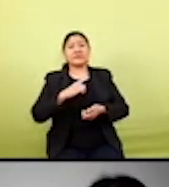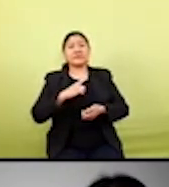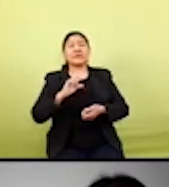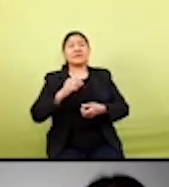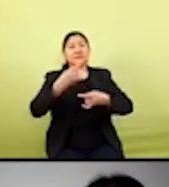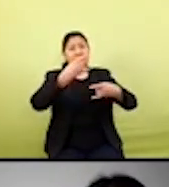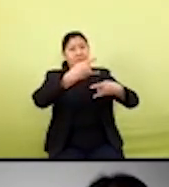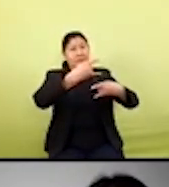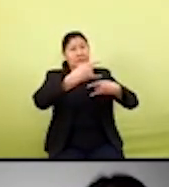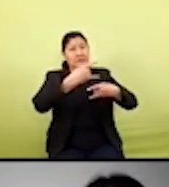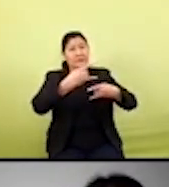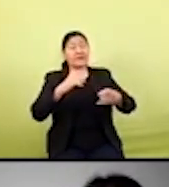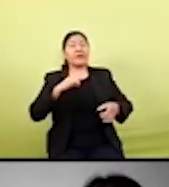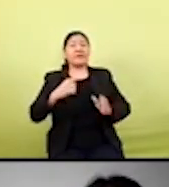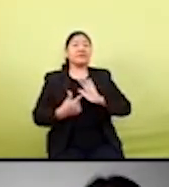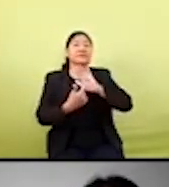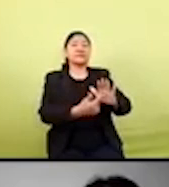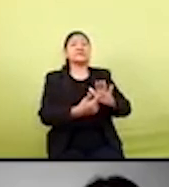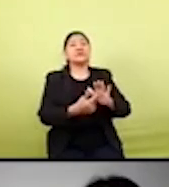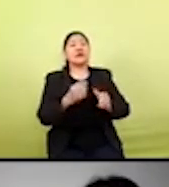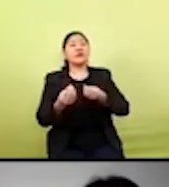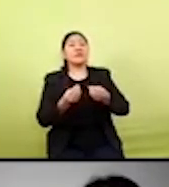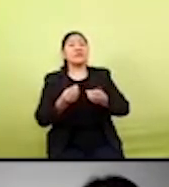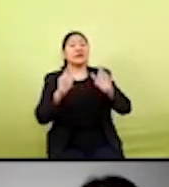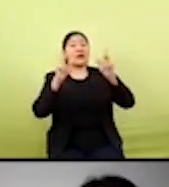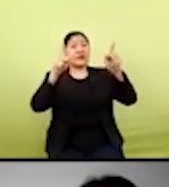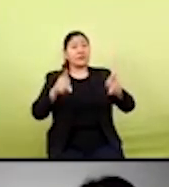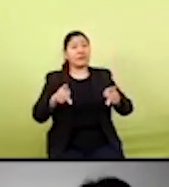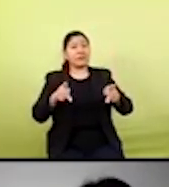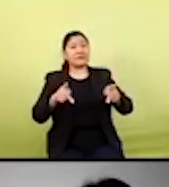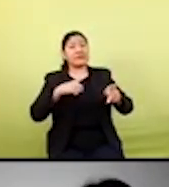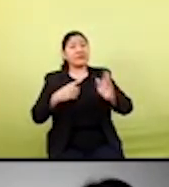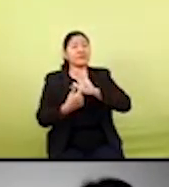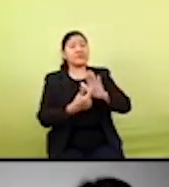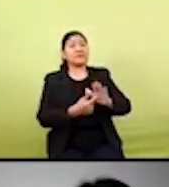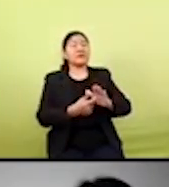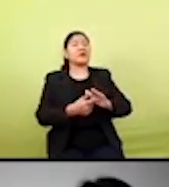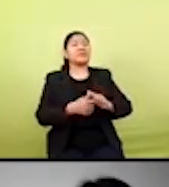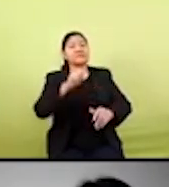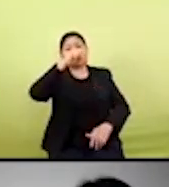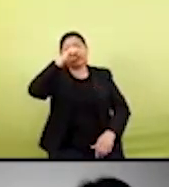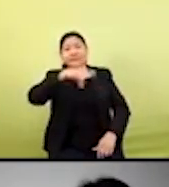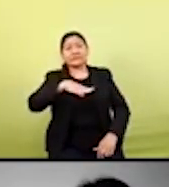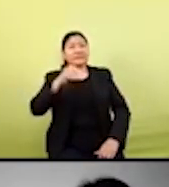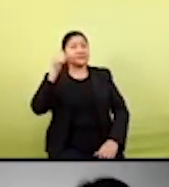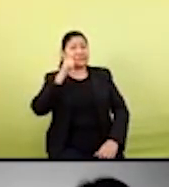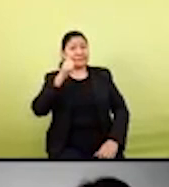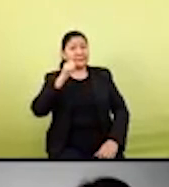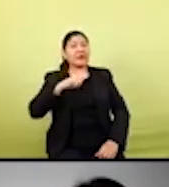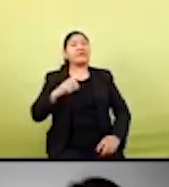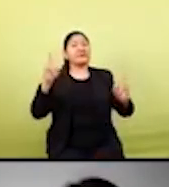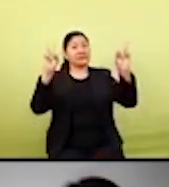mês de conscientização da população a respeito da violência contra a mulher, nós iremos debater o